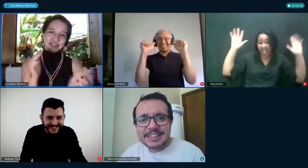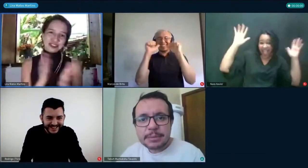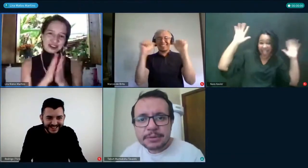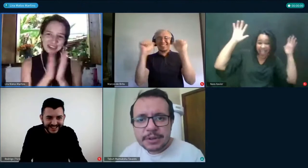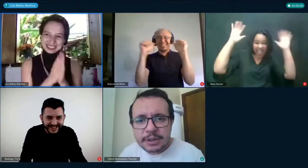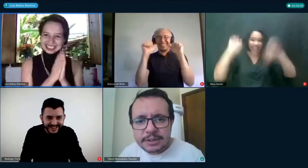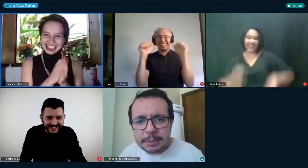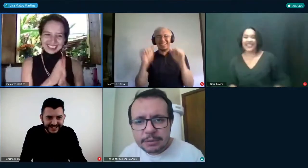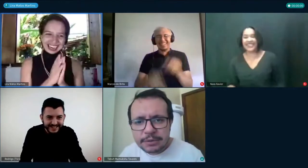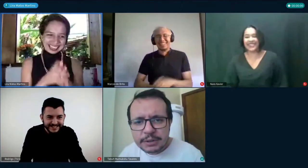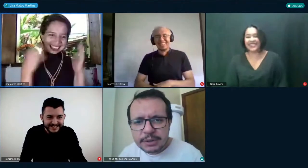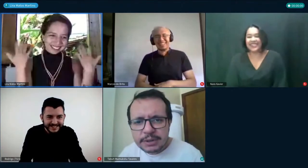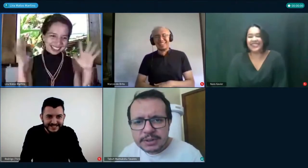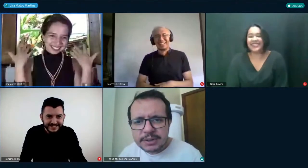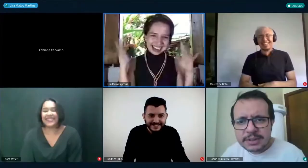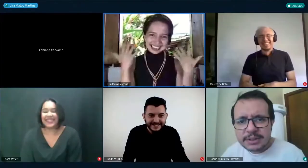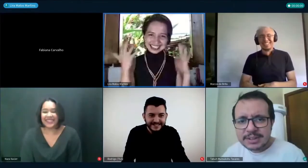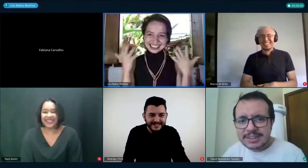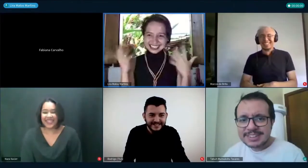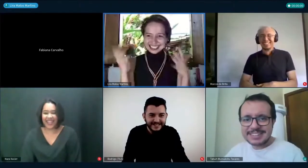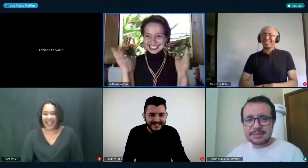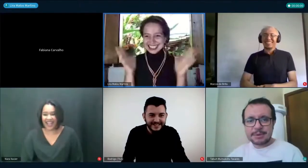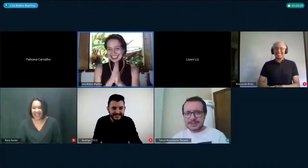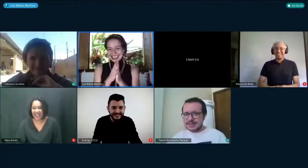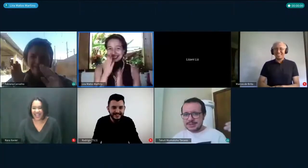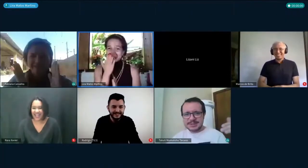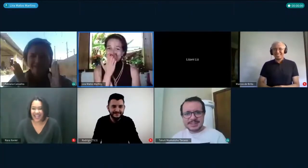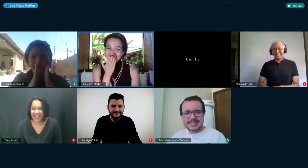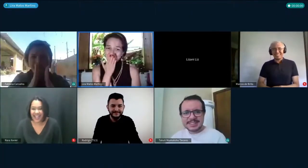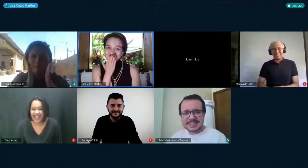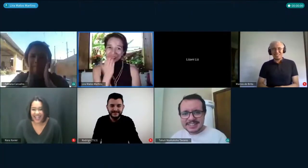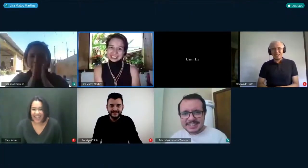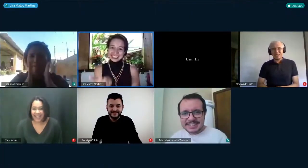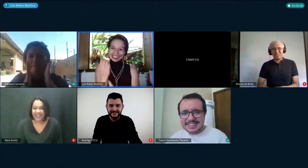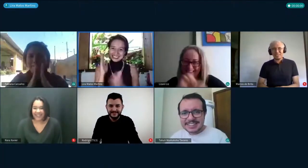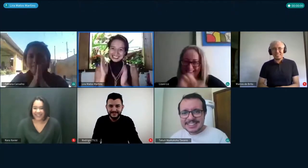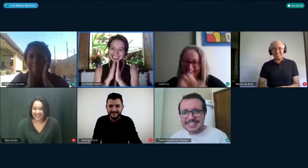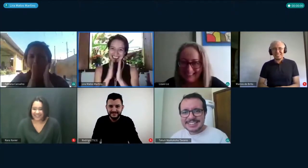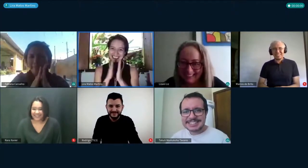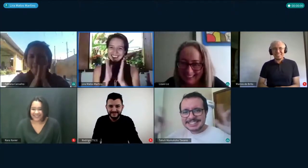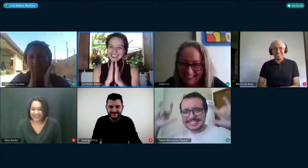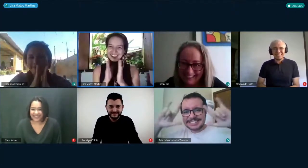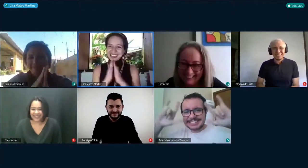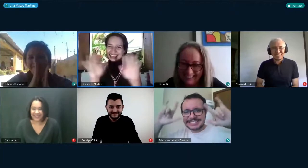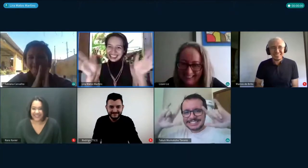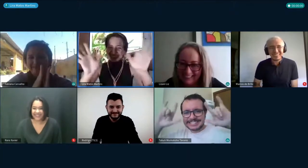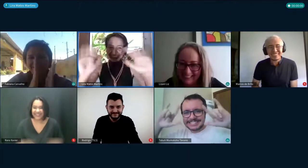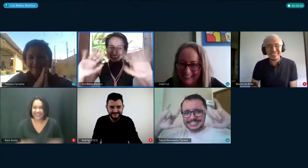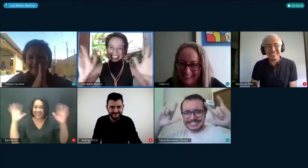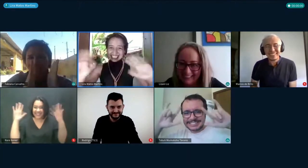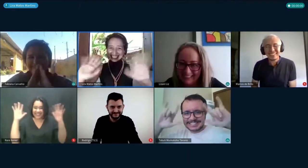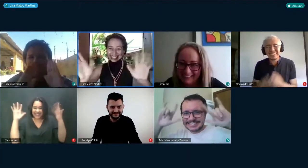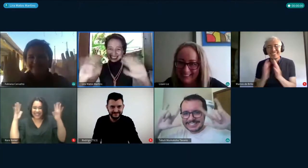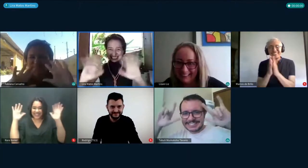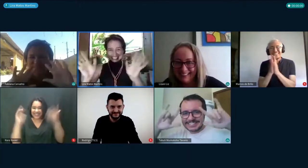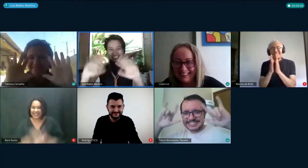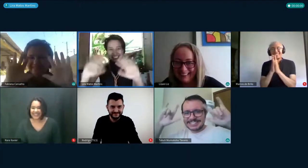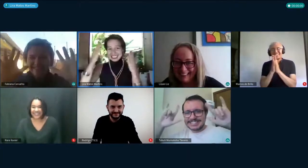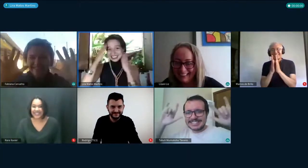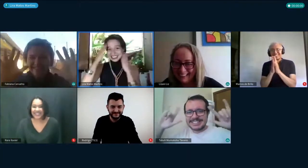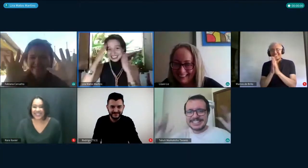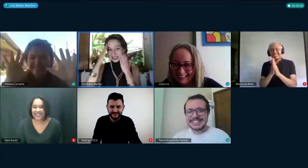gente, por favor. Abre a câmera, vai. Ai, tá bom, lindo. Fabiana,